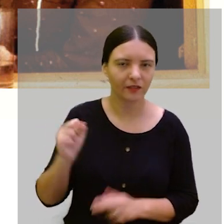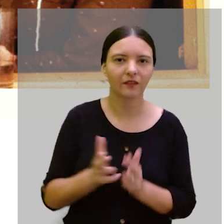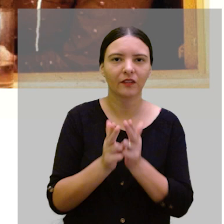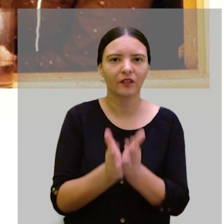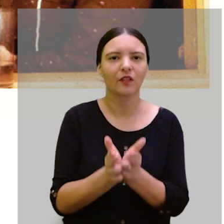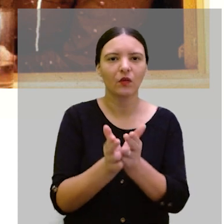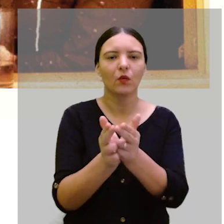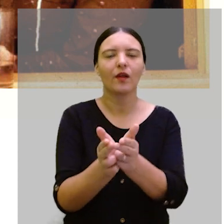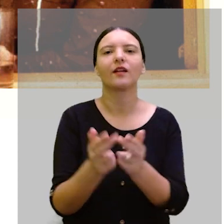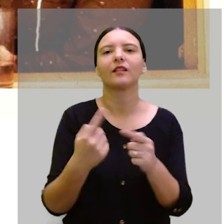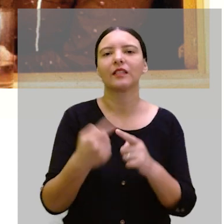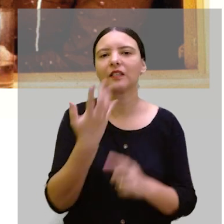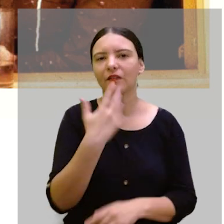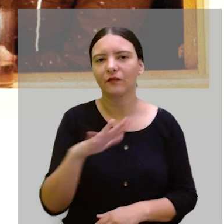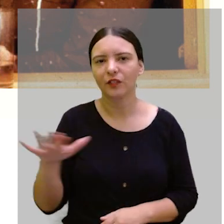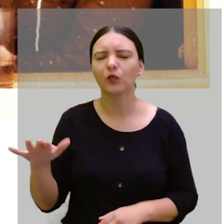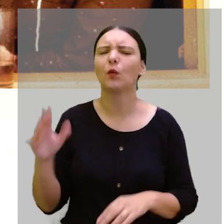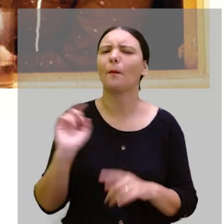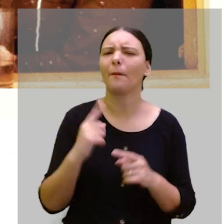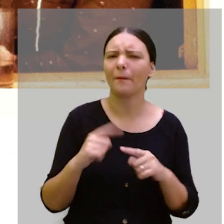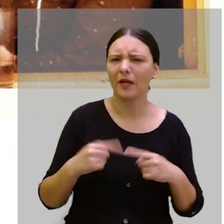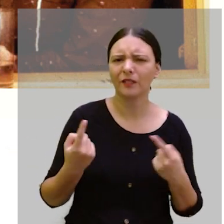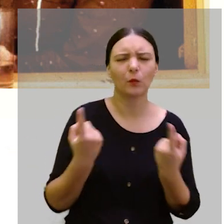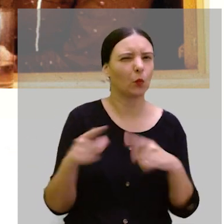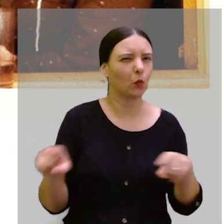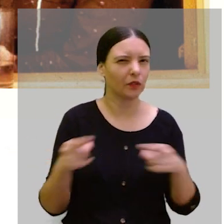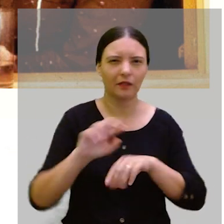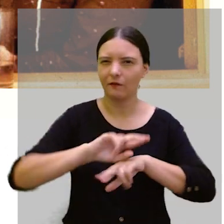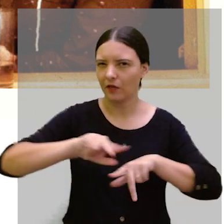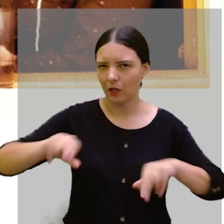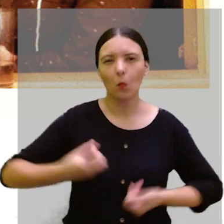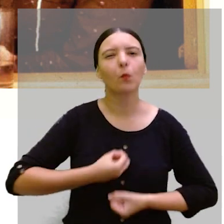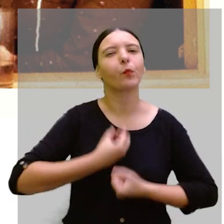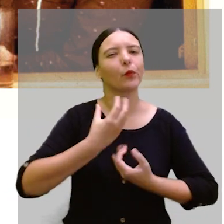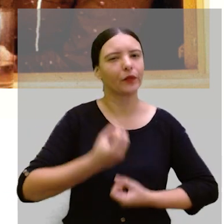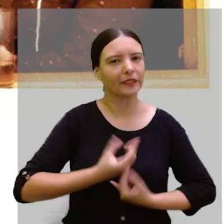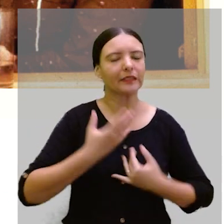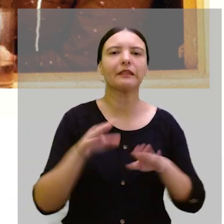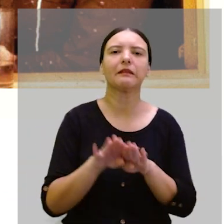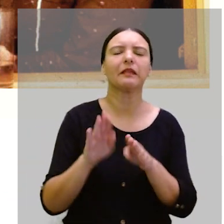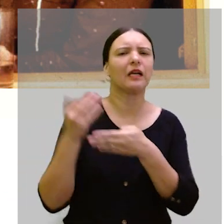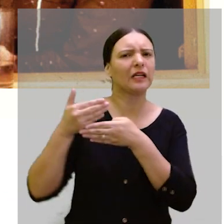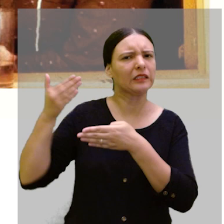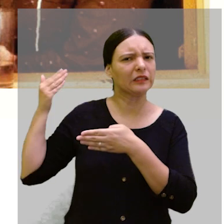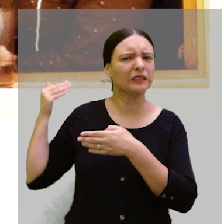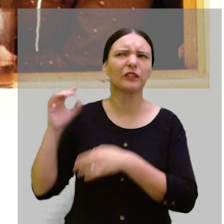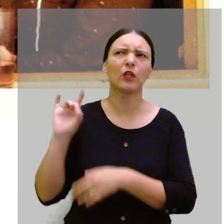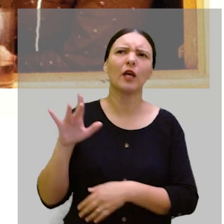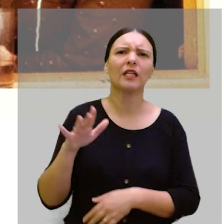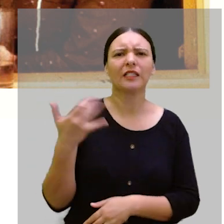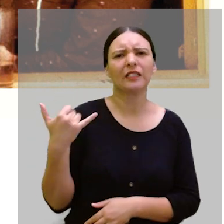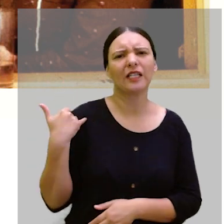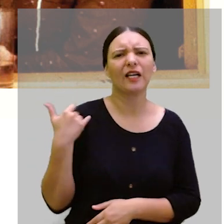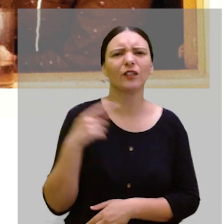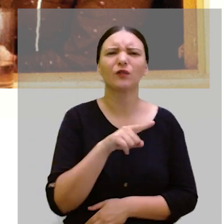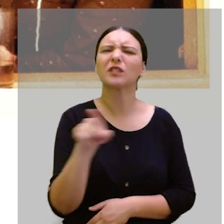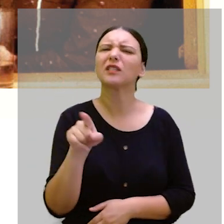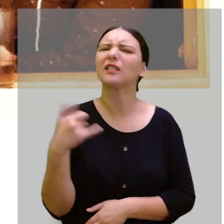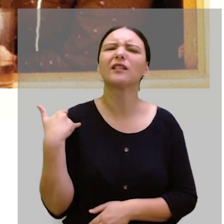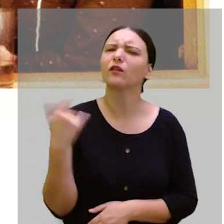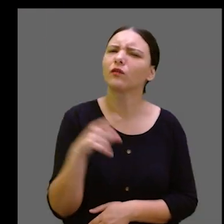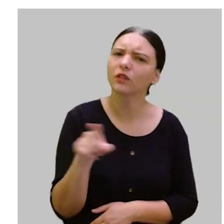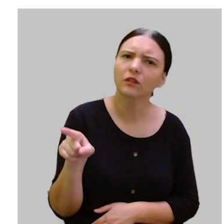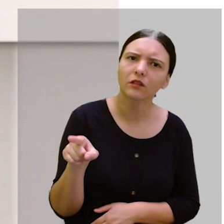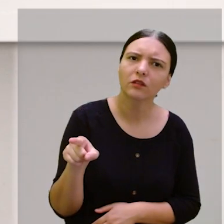um monte de música, bossa nova, enfim, é um grande poeta brasileiro, mas que naquela ocasião, mais ou menos na idade de vocês têm qual idade de